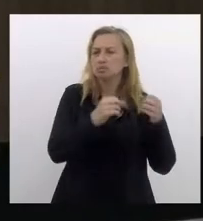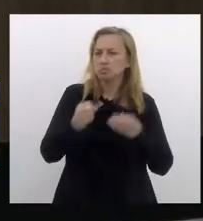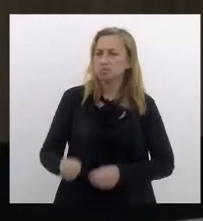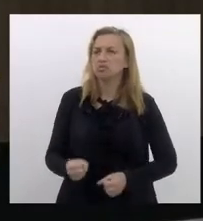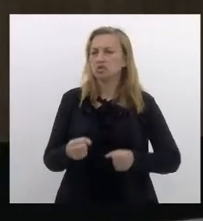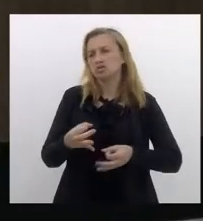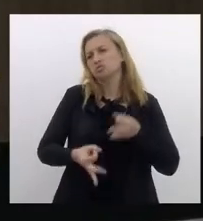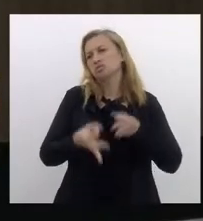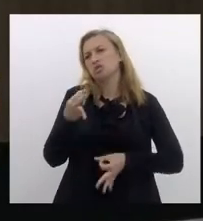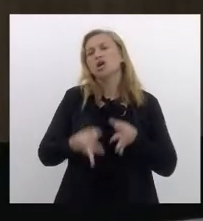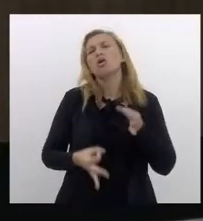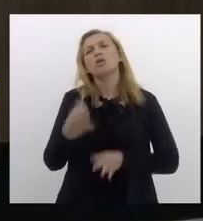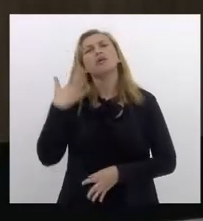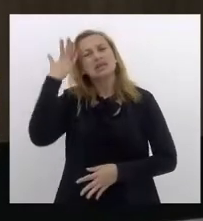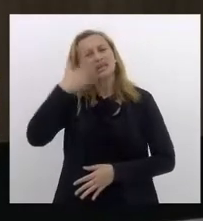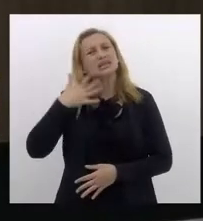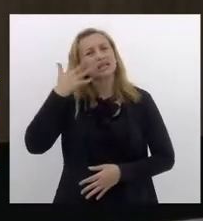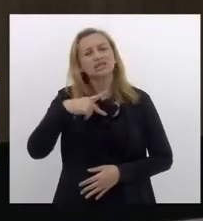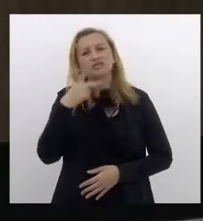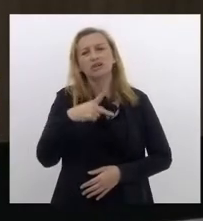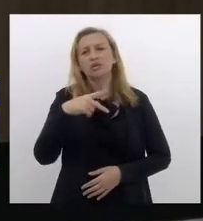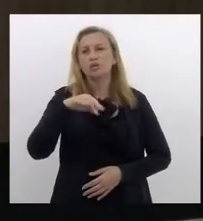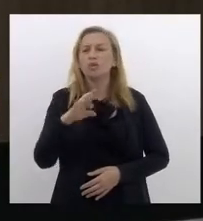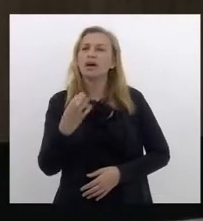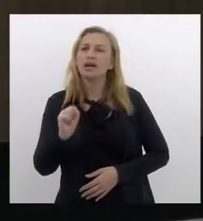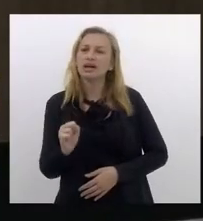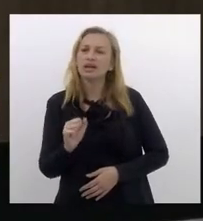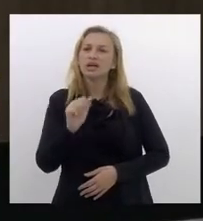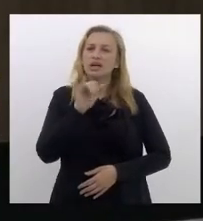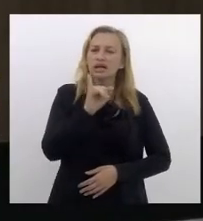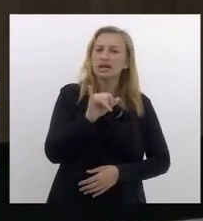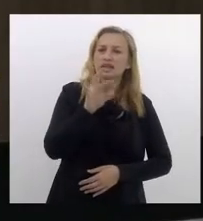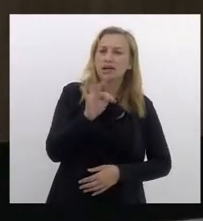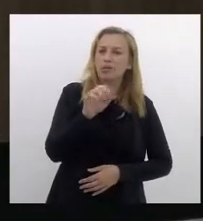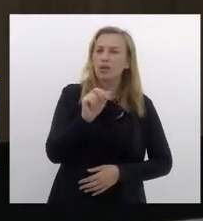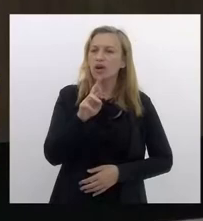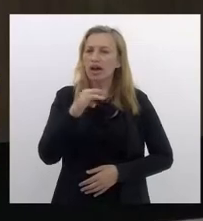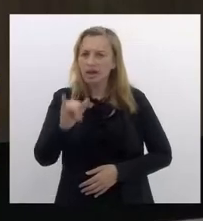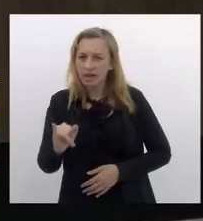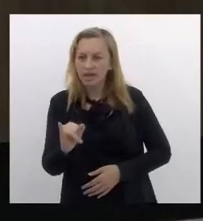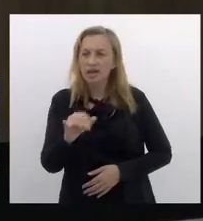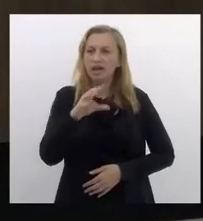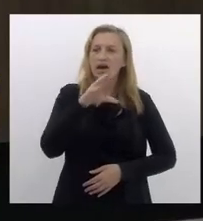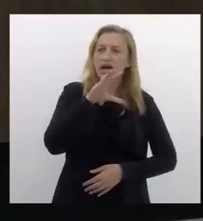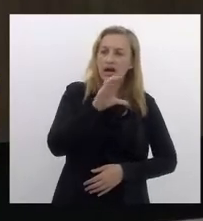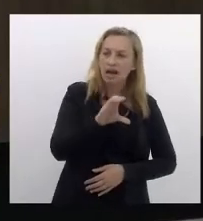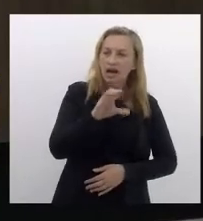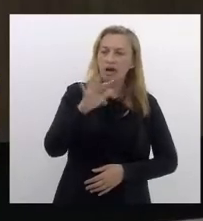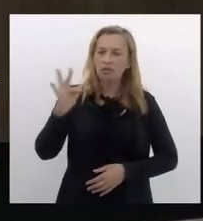mensagem tratando das comarcas de Itaboraí, Cabo Frio e Macaé,